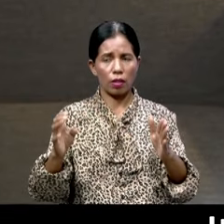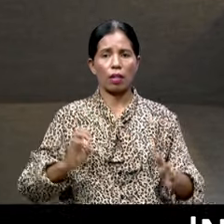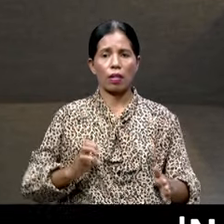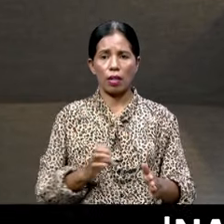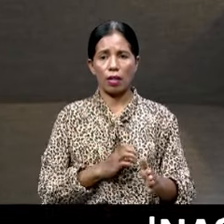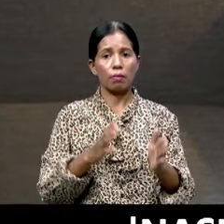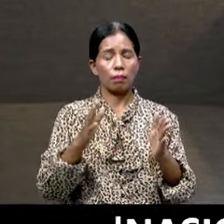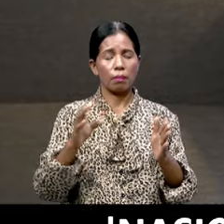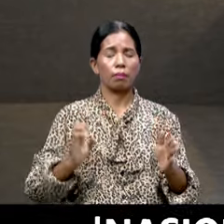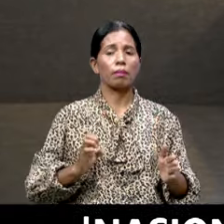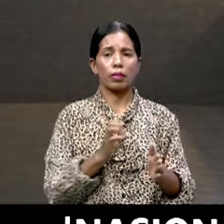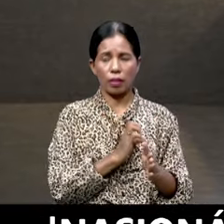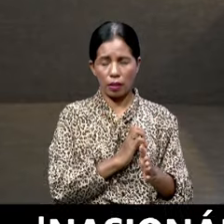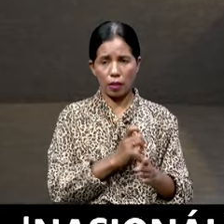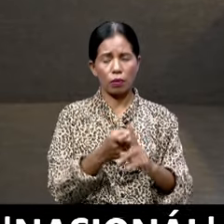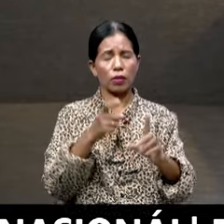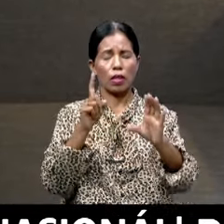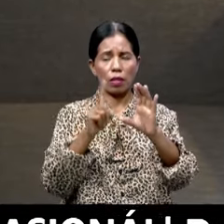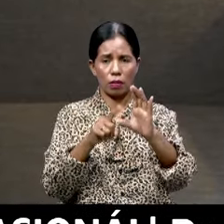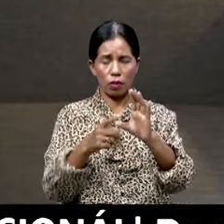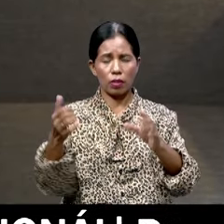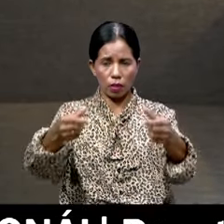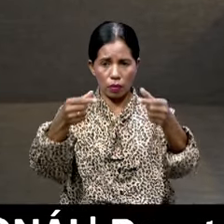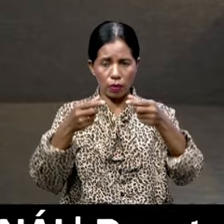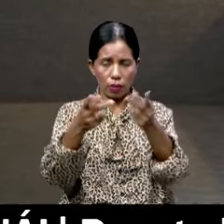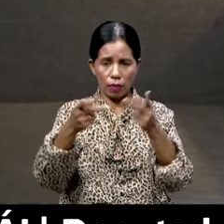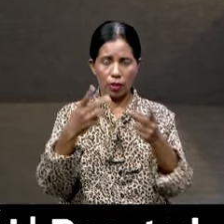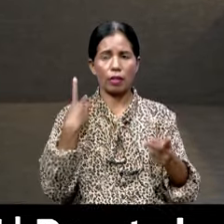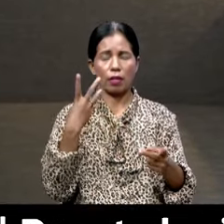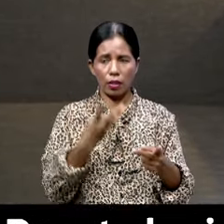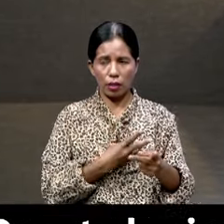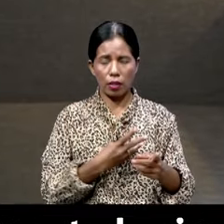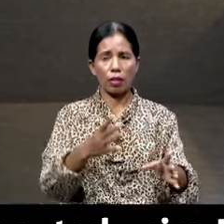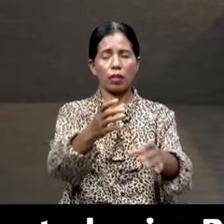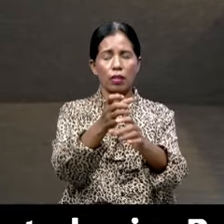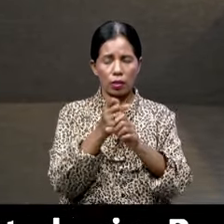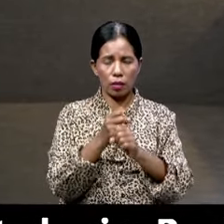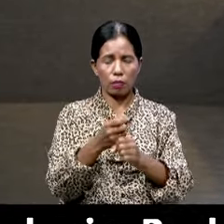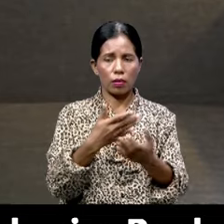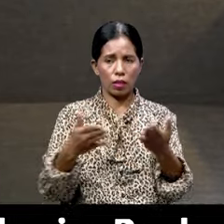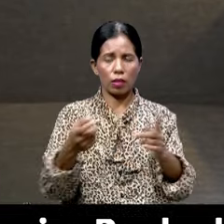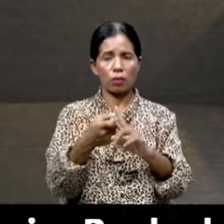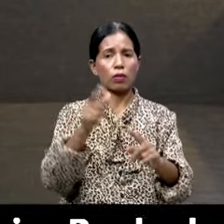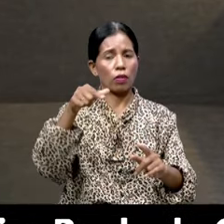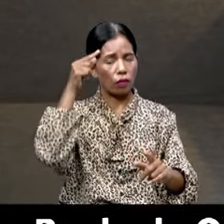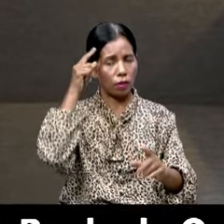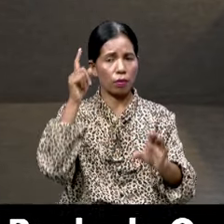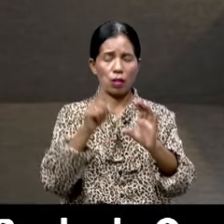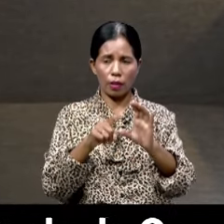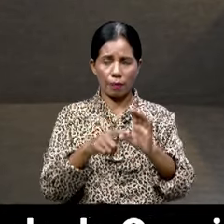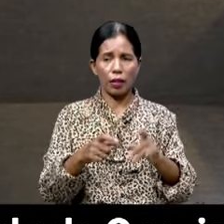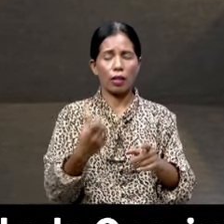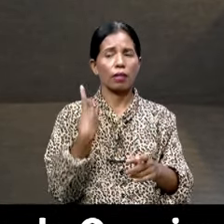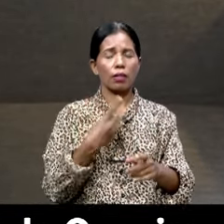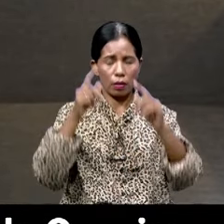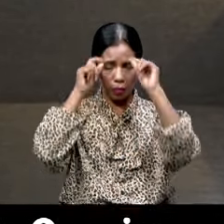Niana. Nebel que Rússia e Angola se irafou espaço maíta, nomos acima propriedade do governo angolano. Parte timorense,